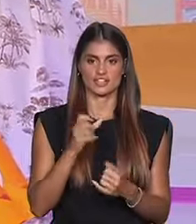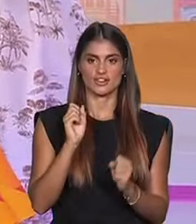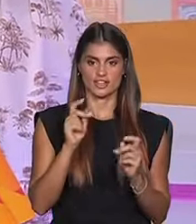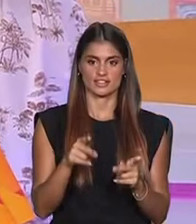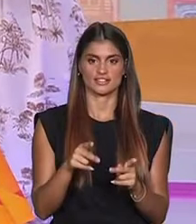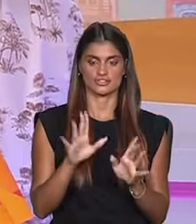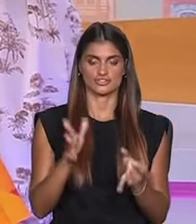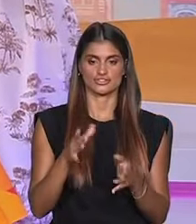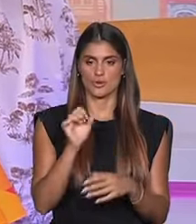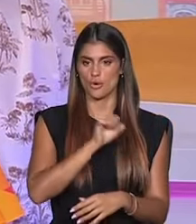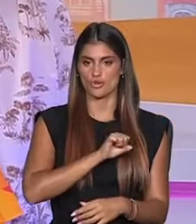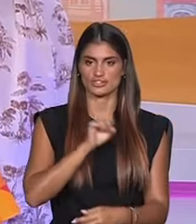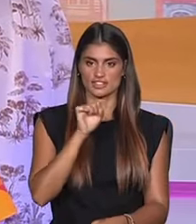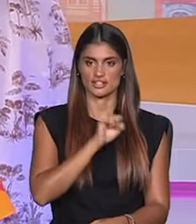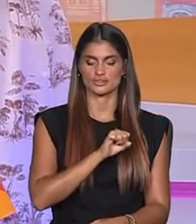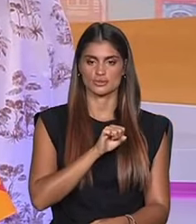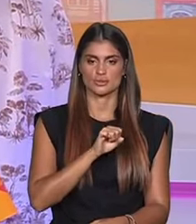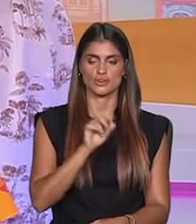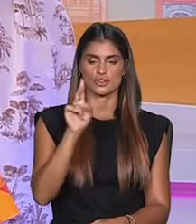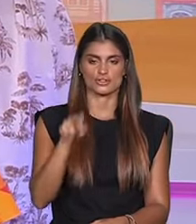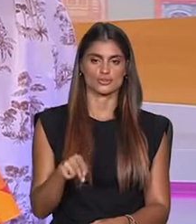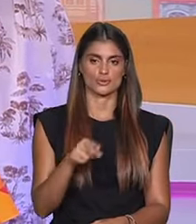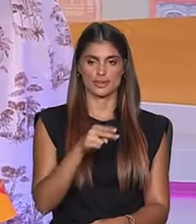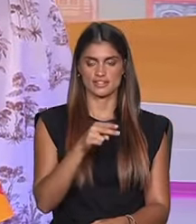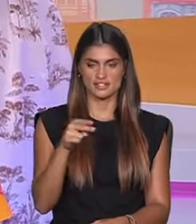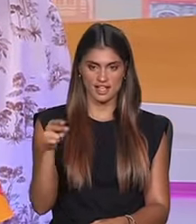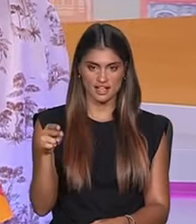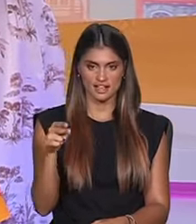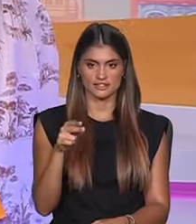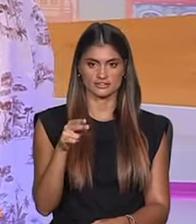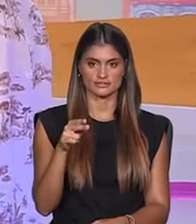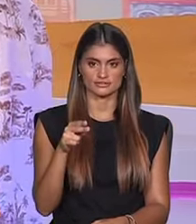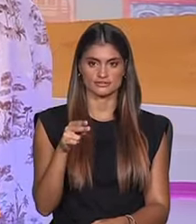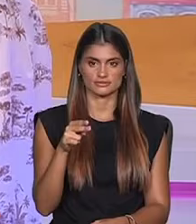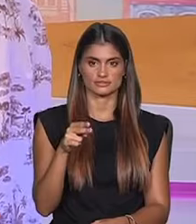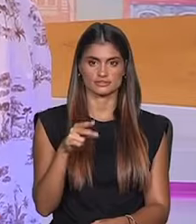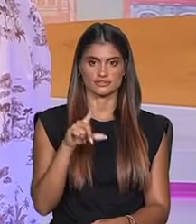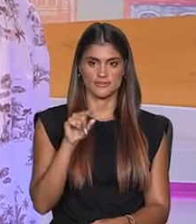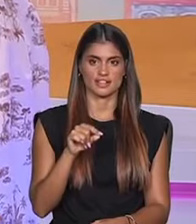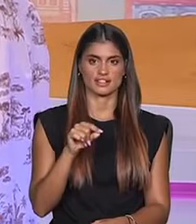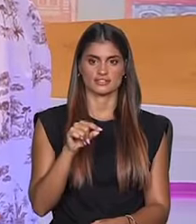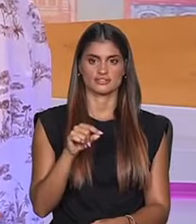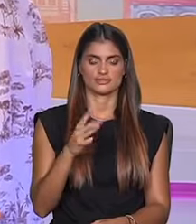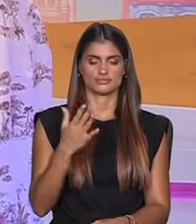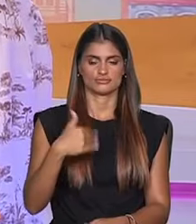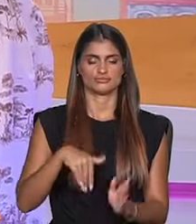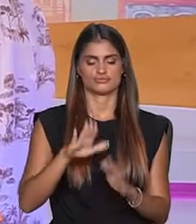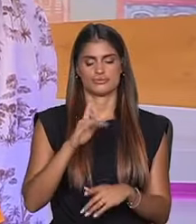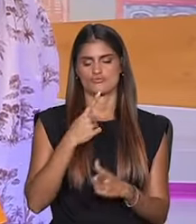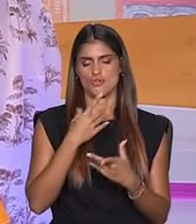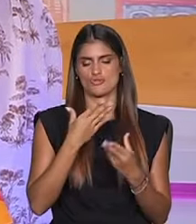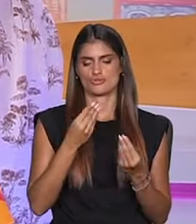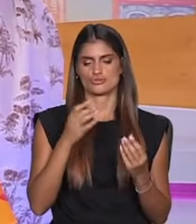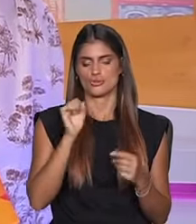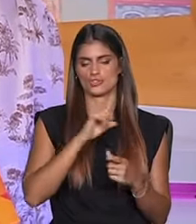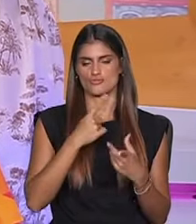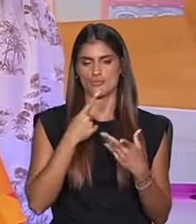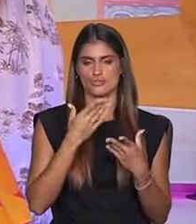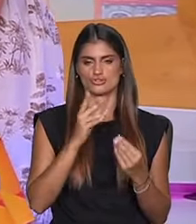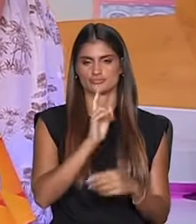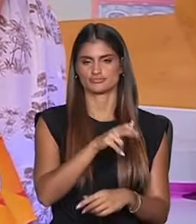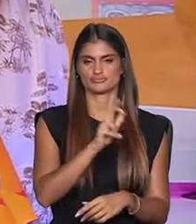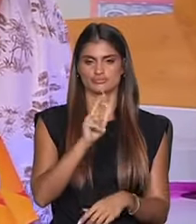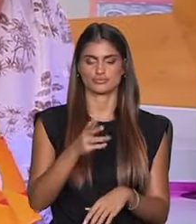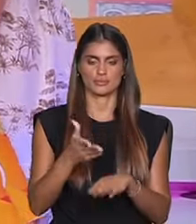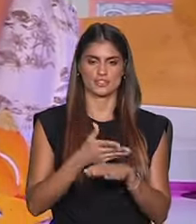deu muitos concertos aí no Chatel, na Suíça. Ui! Ah, Suíça. Ui, para lá de... Chatel. Muitos, muitos, muitos, não é? Sim. Até no